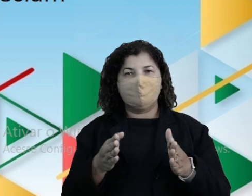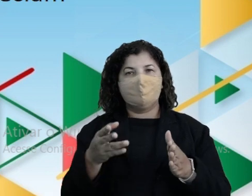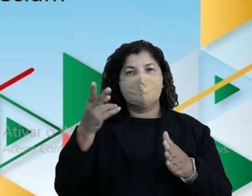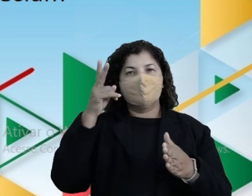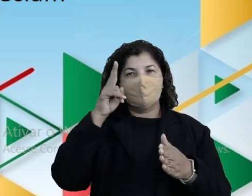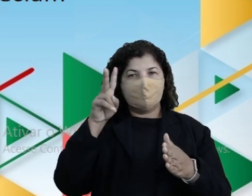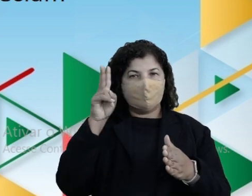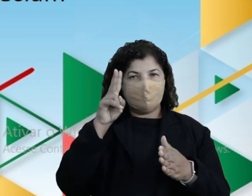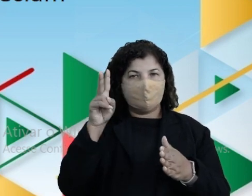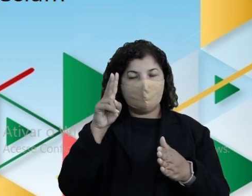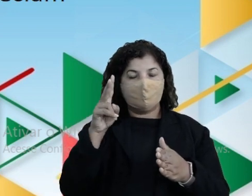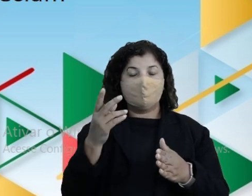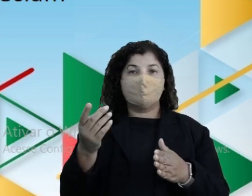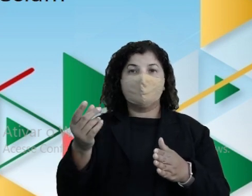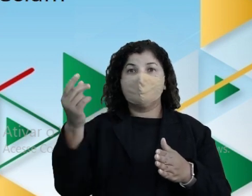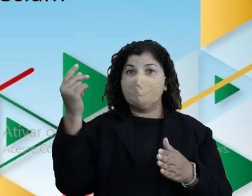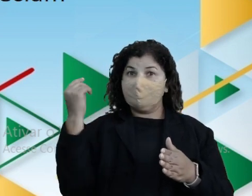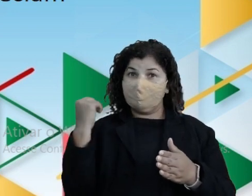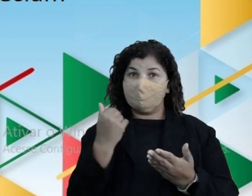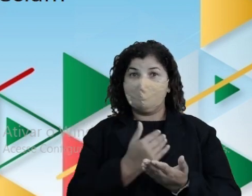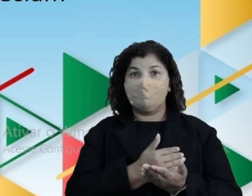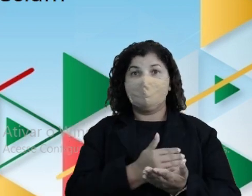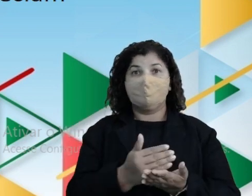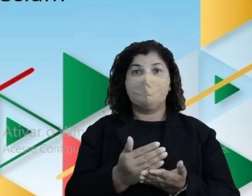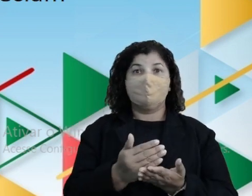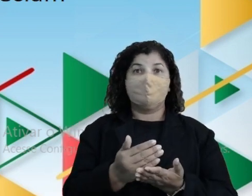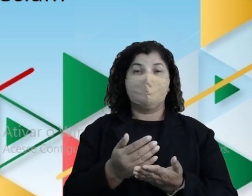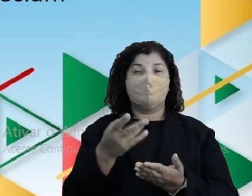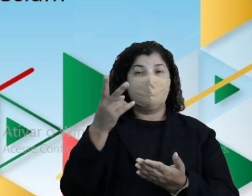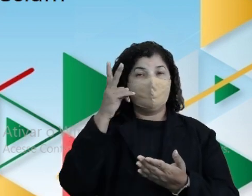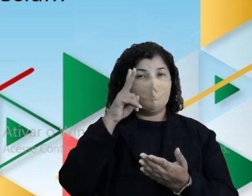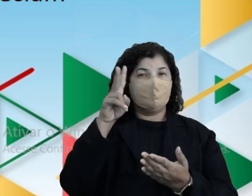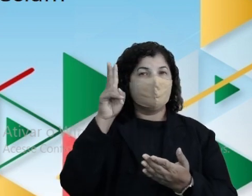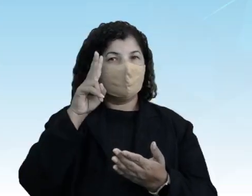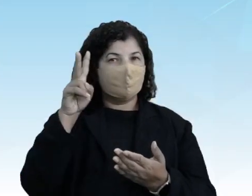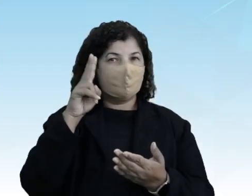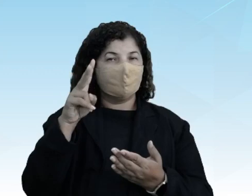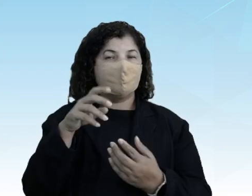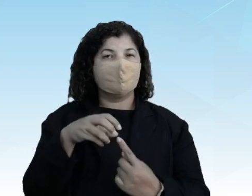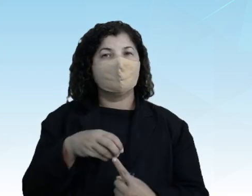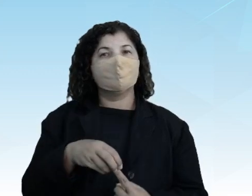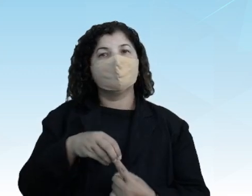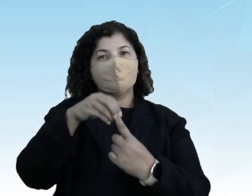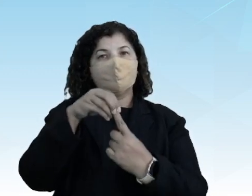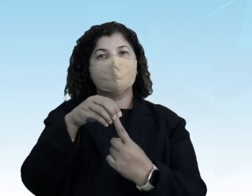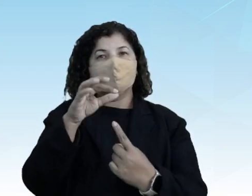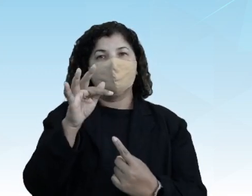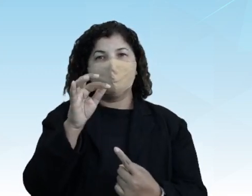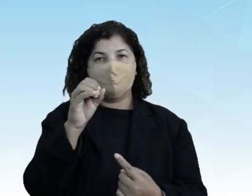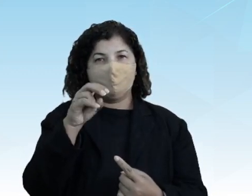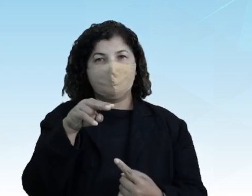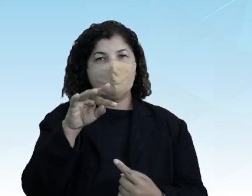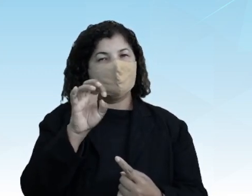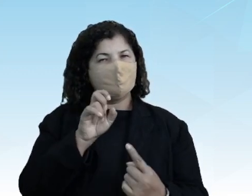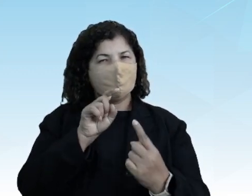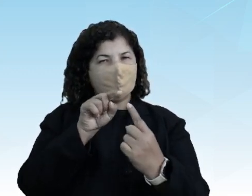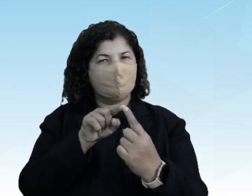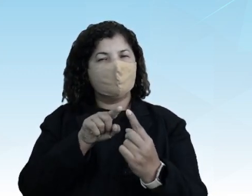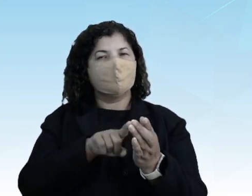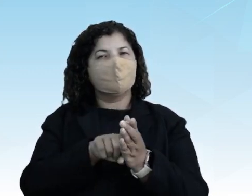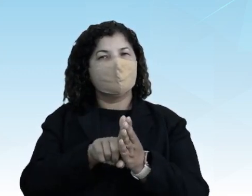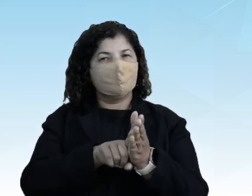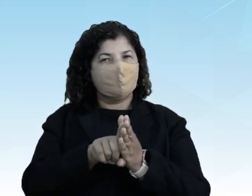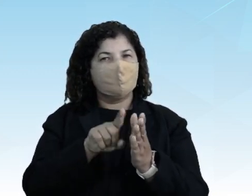Então, no início dos tempos históricos, né, a principal fonte de pesquisa